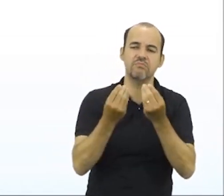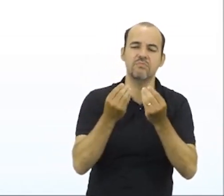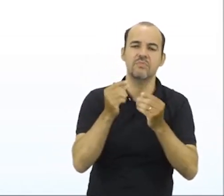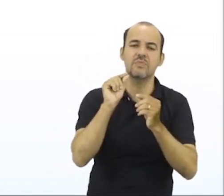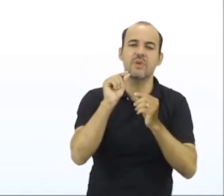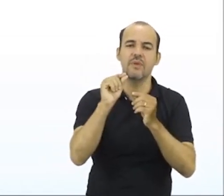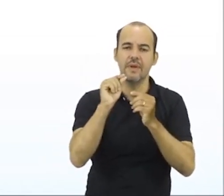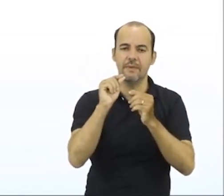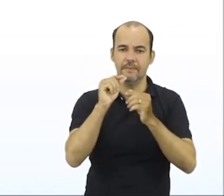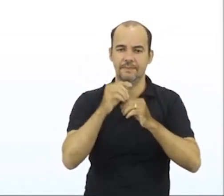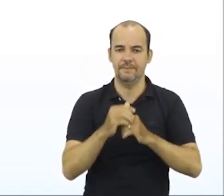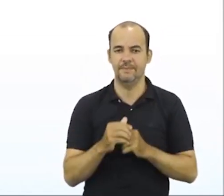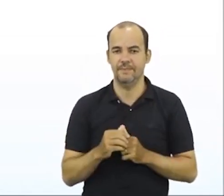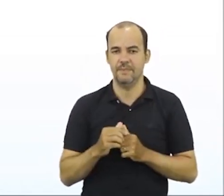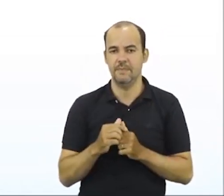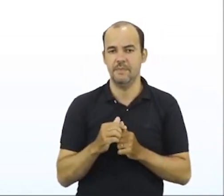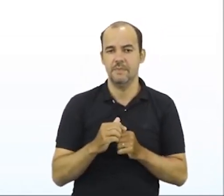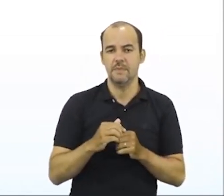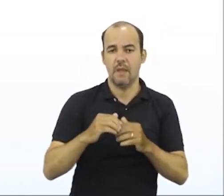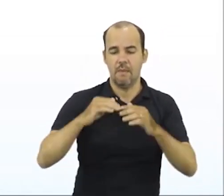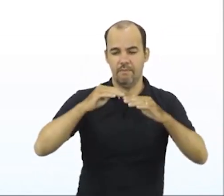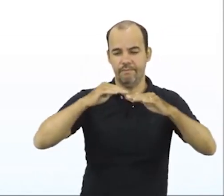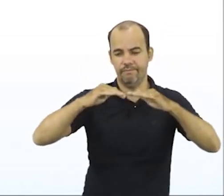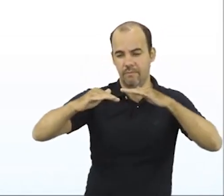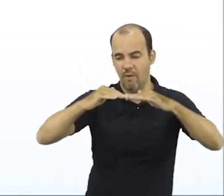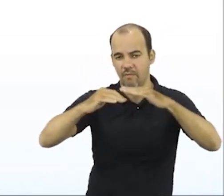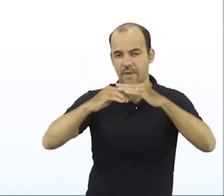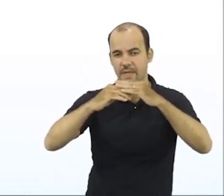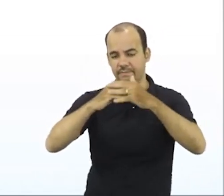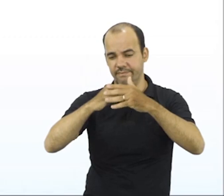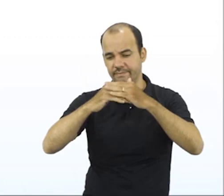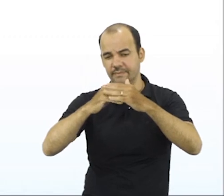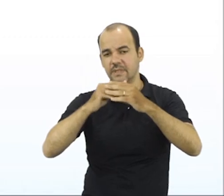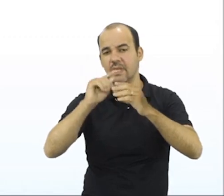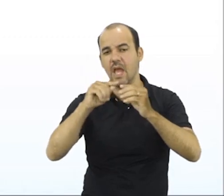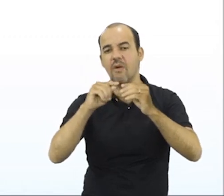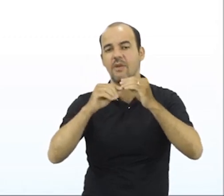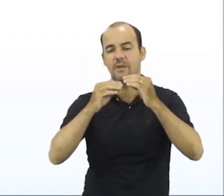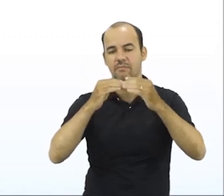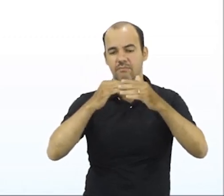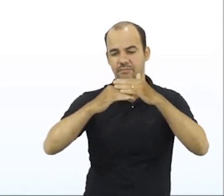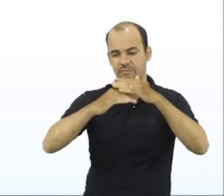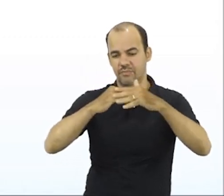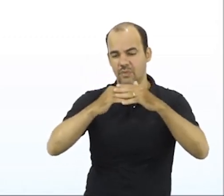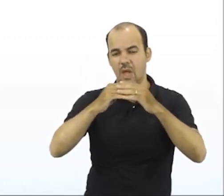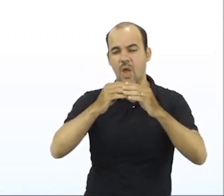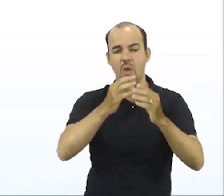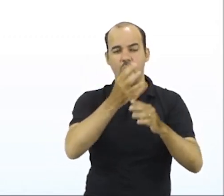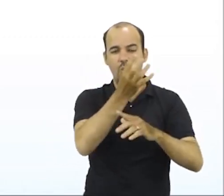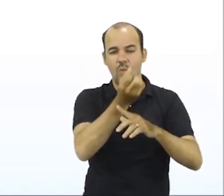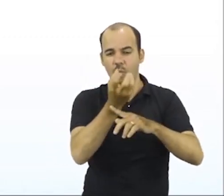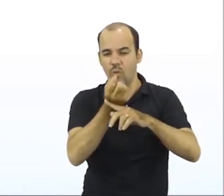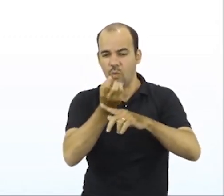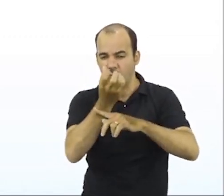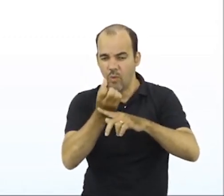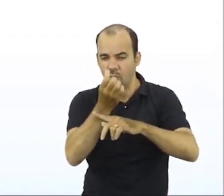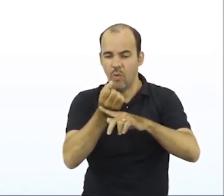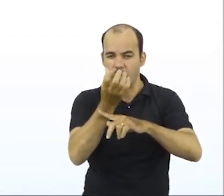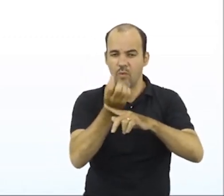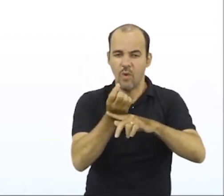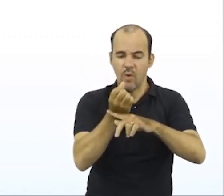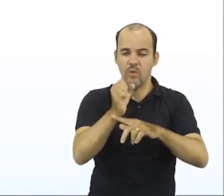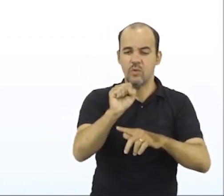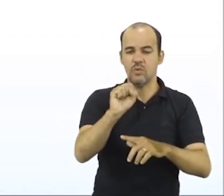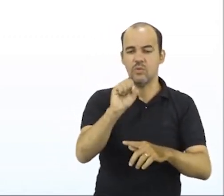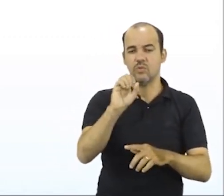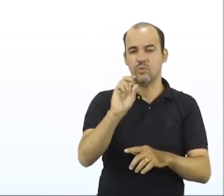os transportes da membrana? Olha, transporte da membrana é o processo de passagem de substância pela membrana. Toda vez